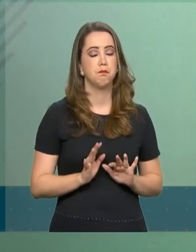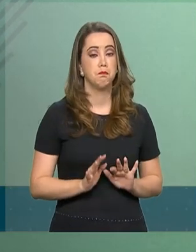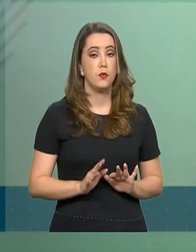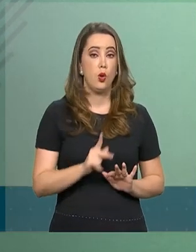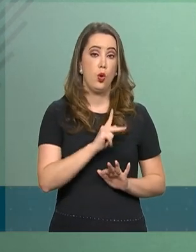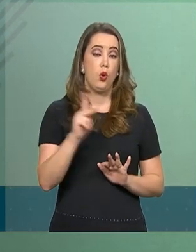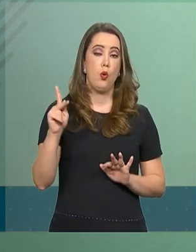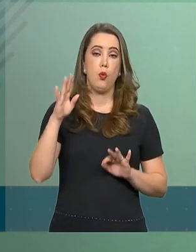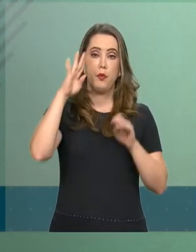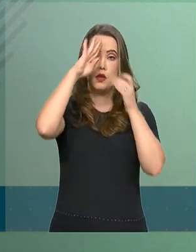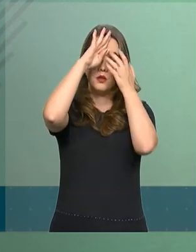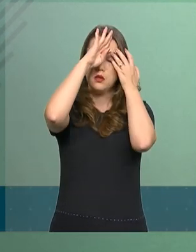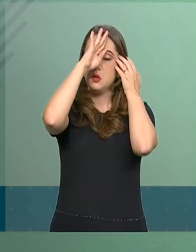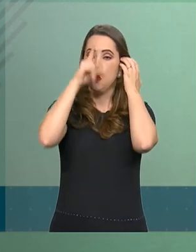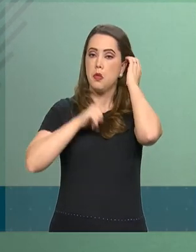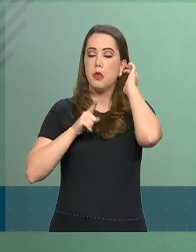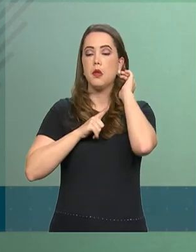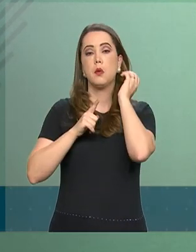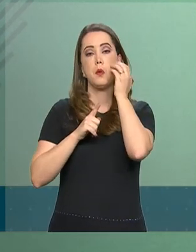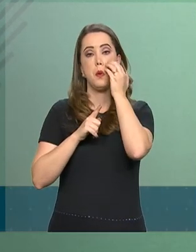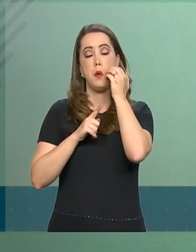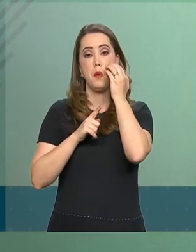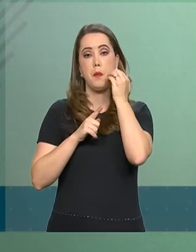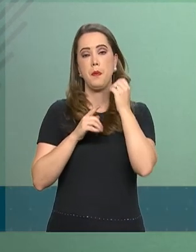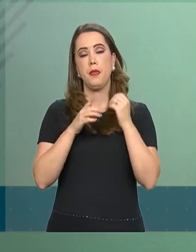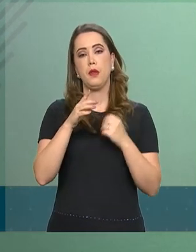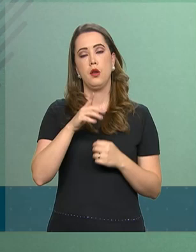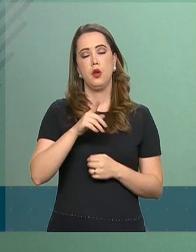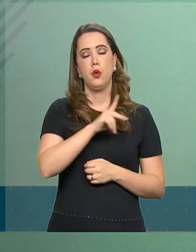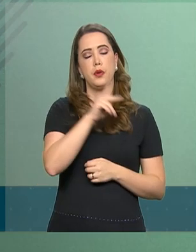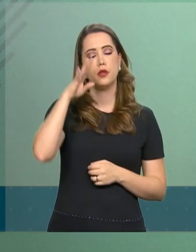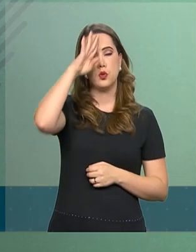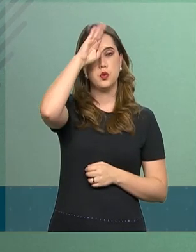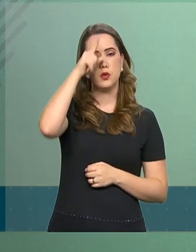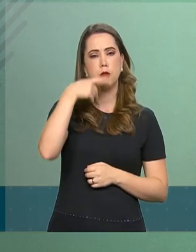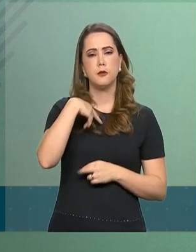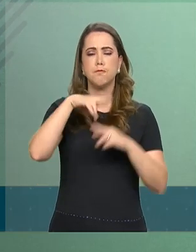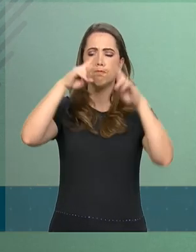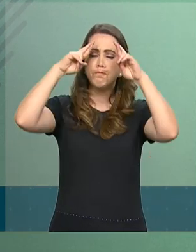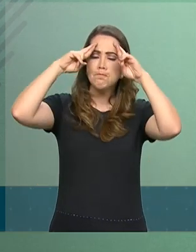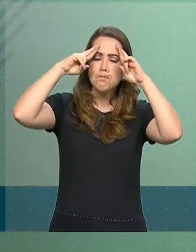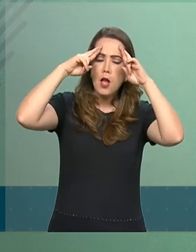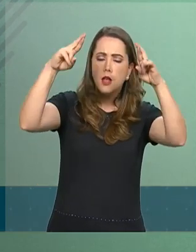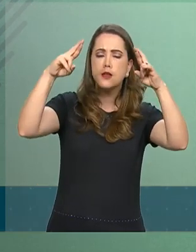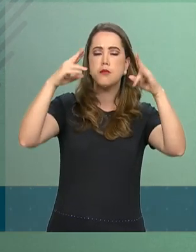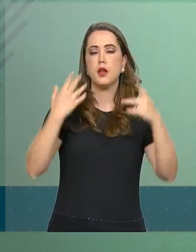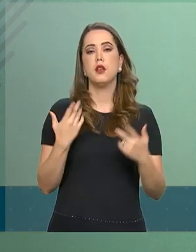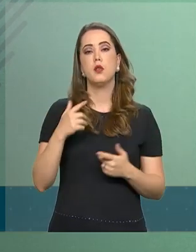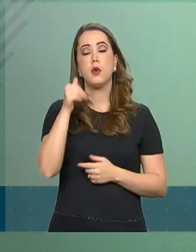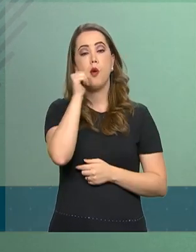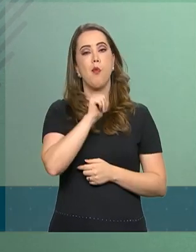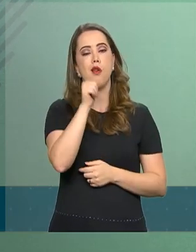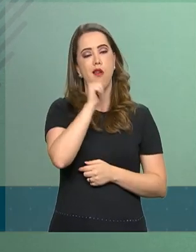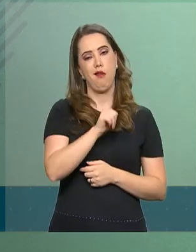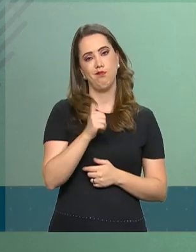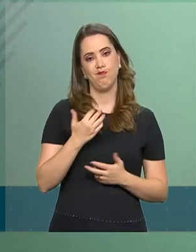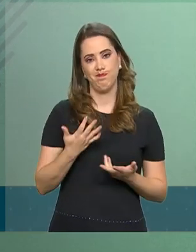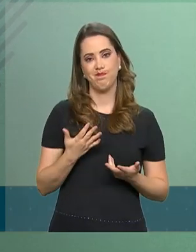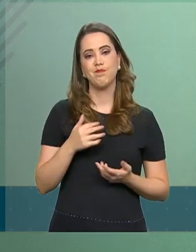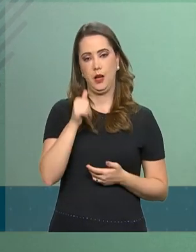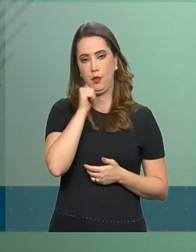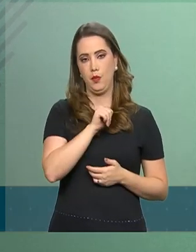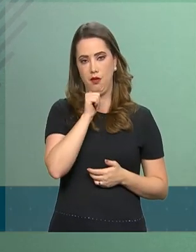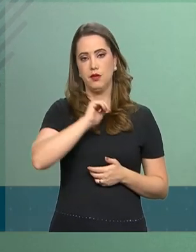pela pela mulher pela mulher brasileira e dentro desse contexto ele vem trabalhando para que